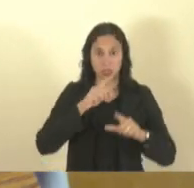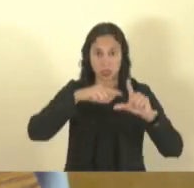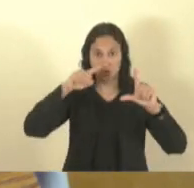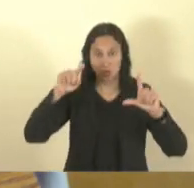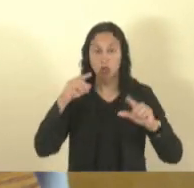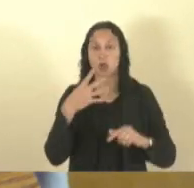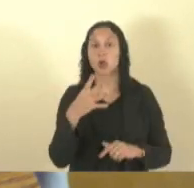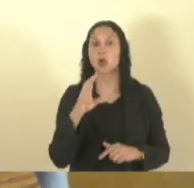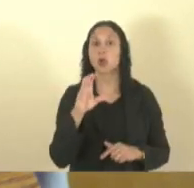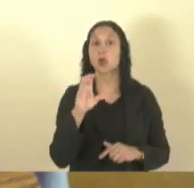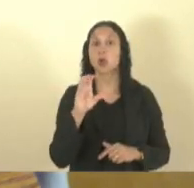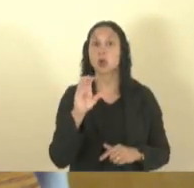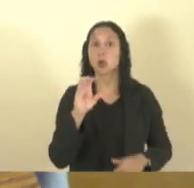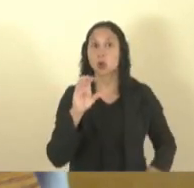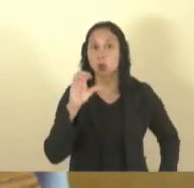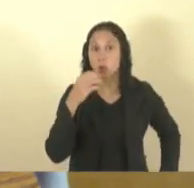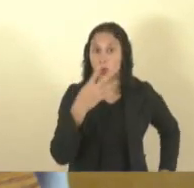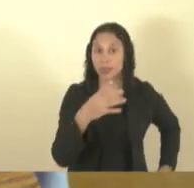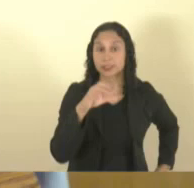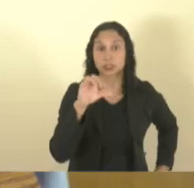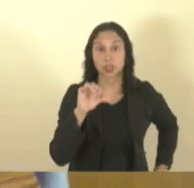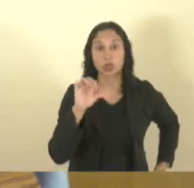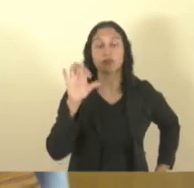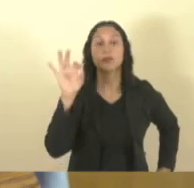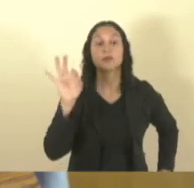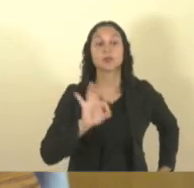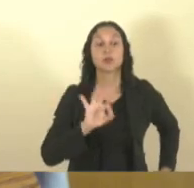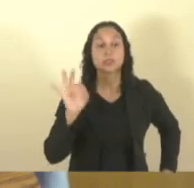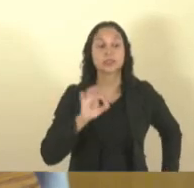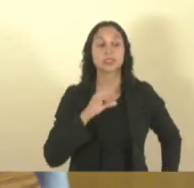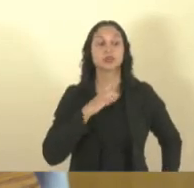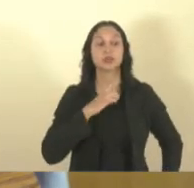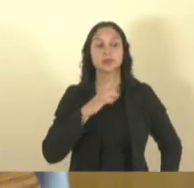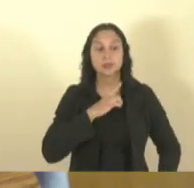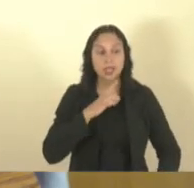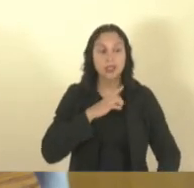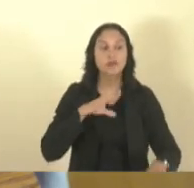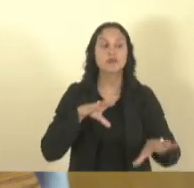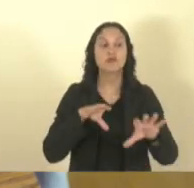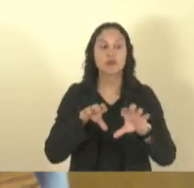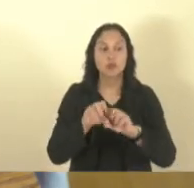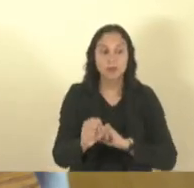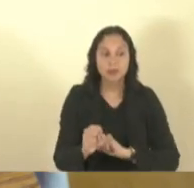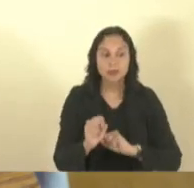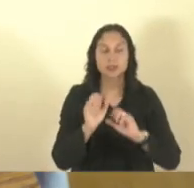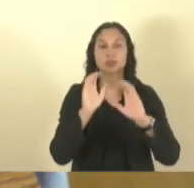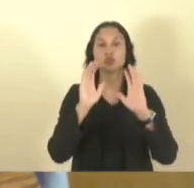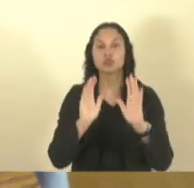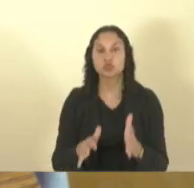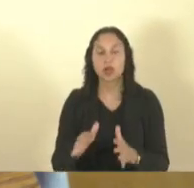49% dos EPPGGs contam com formação acadêmica científica de